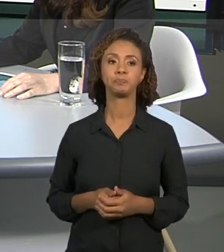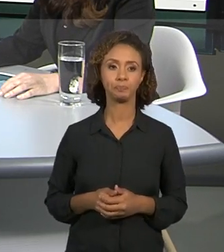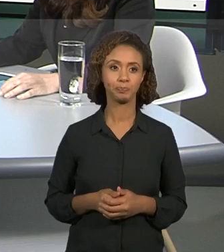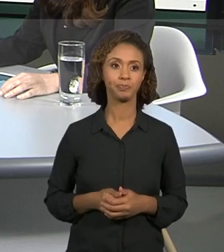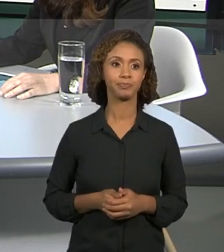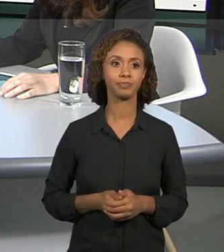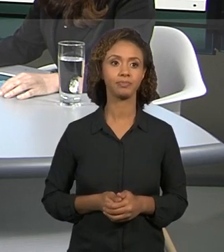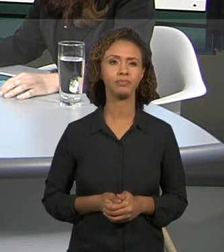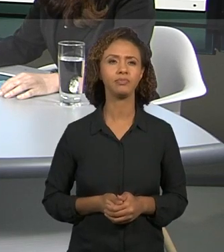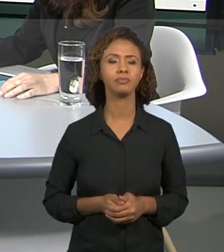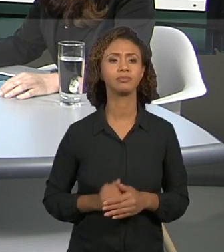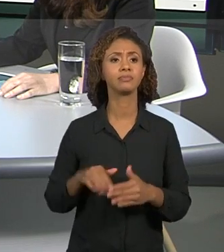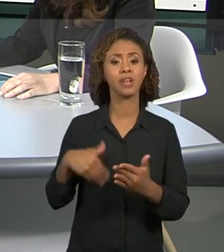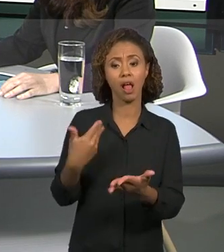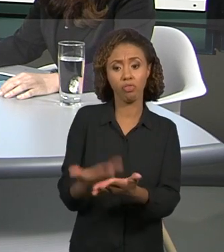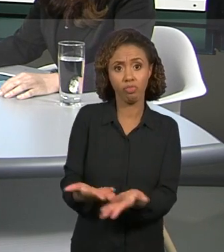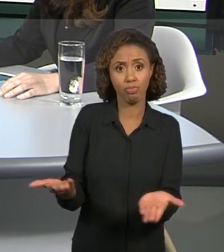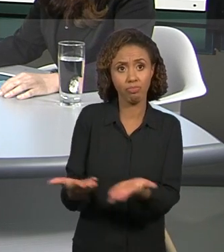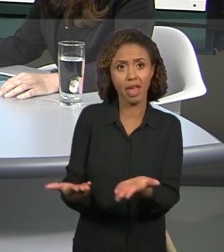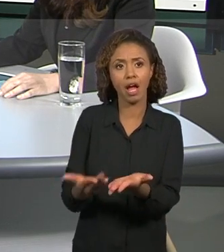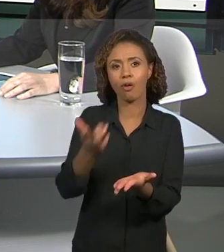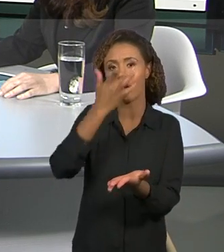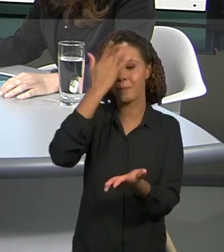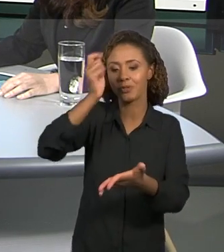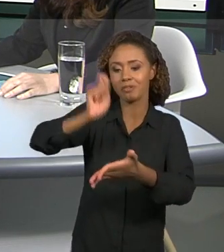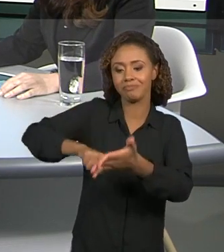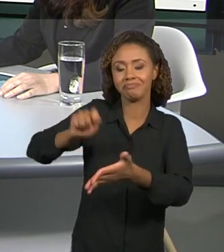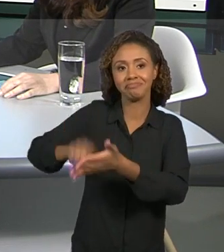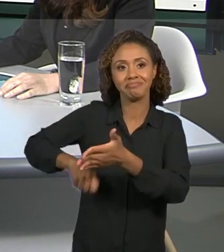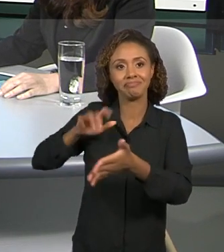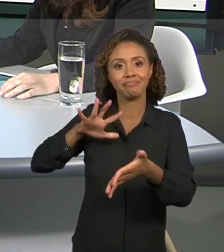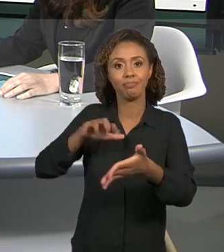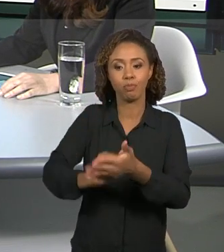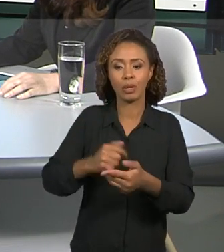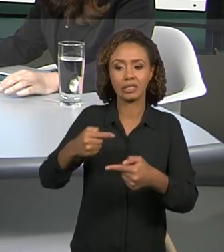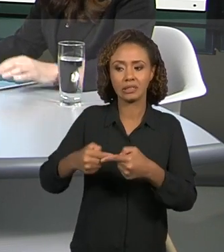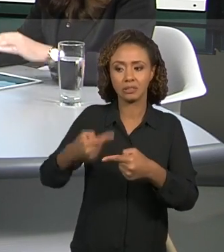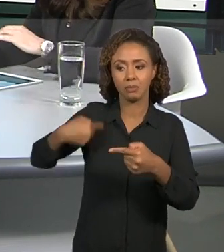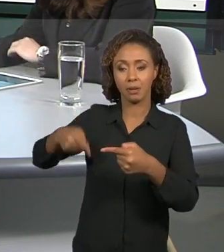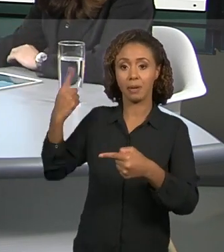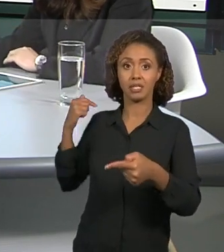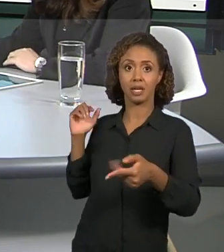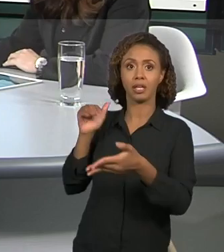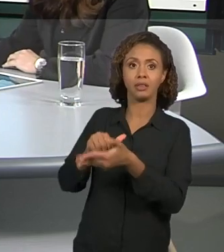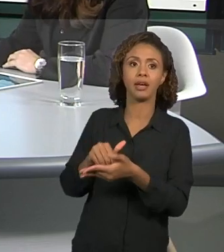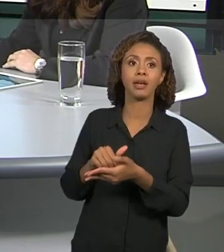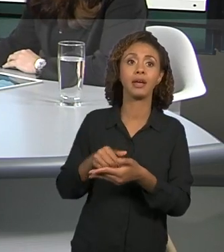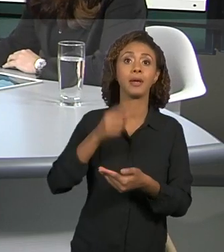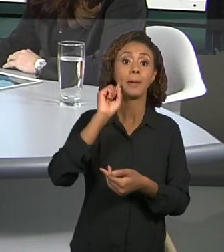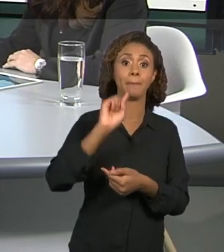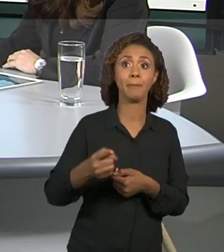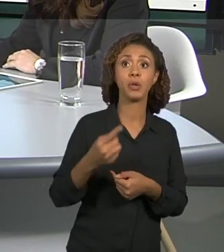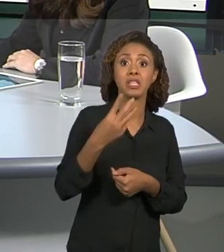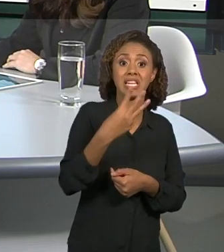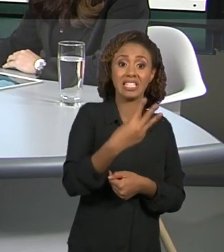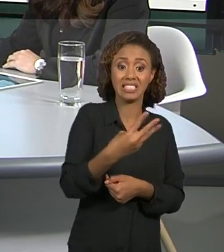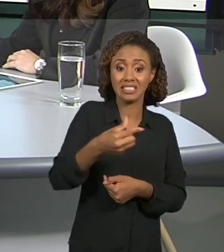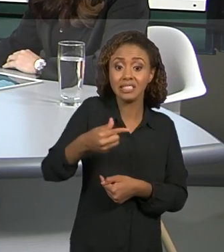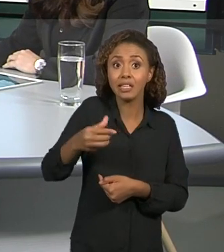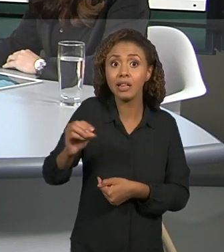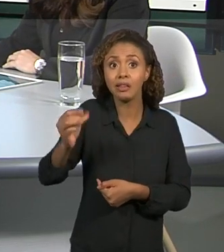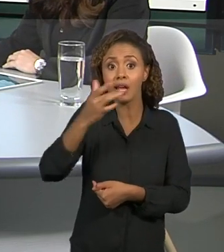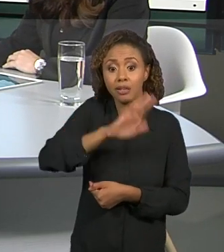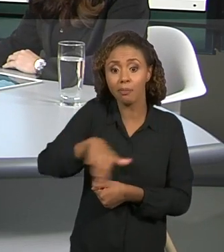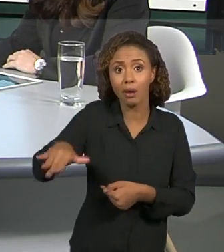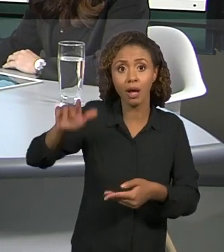temos inscrito até o momento né nós temos esse sos a semana passada algo em torno de 1.370 né alunos